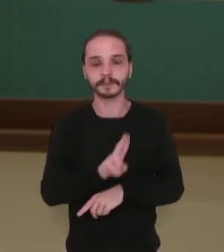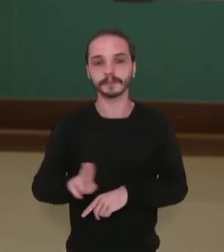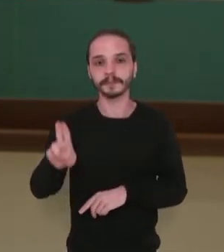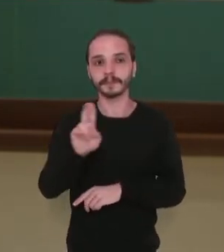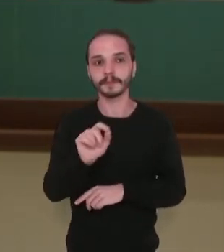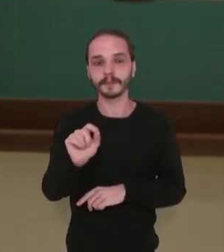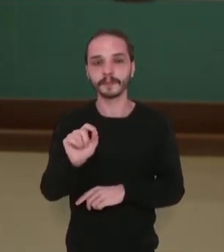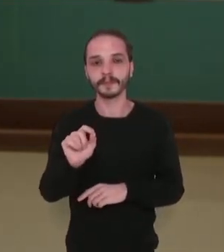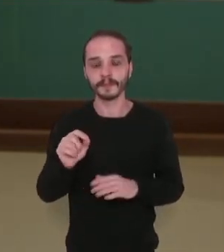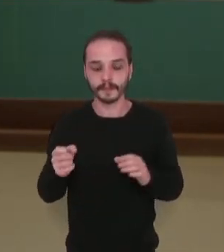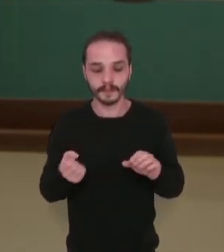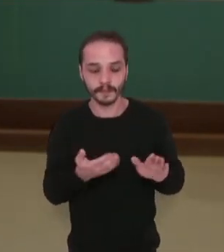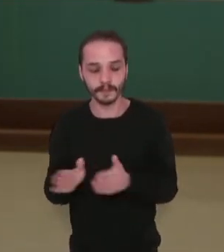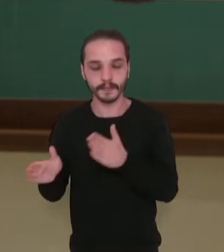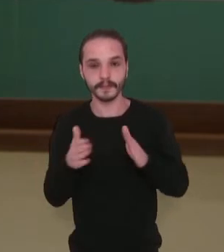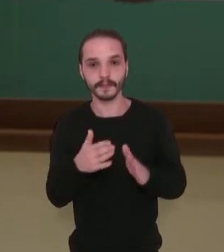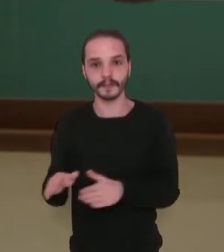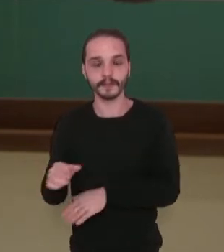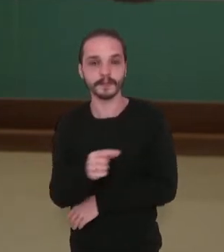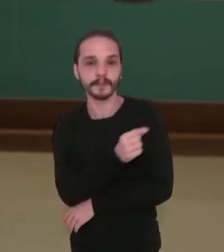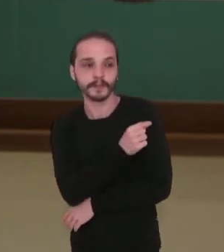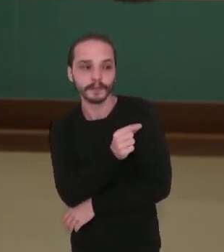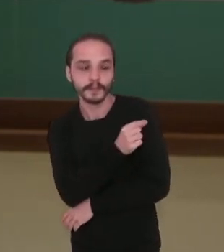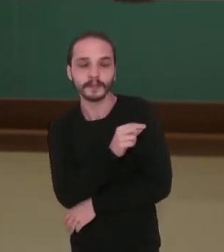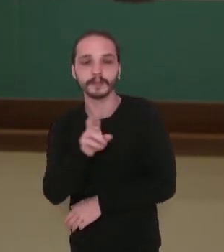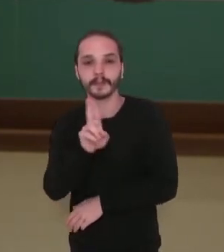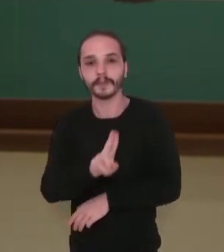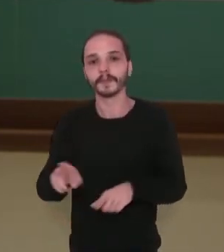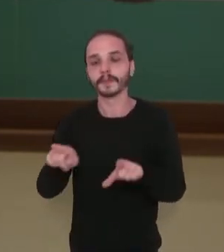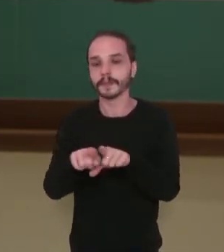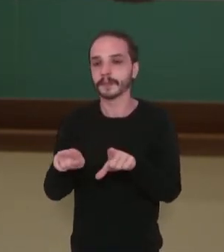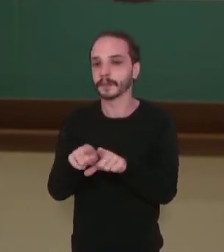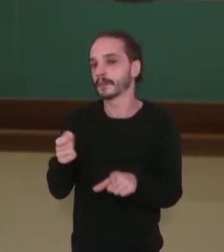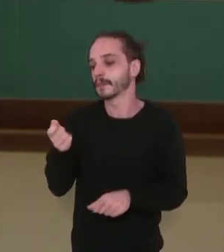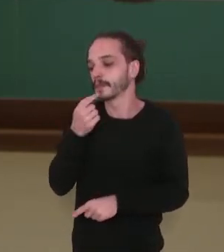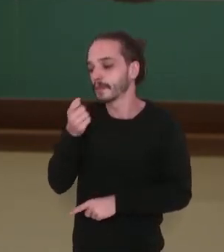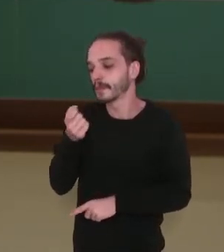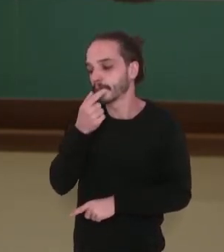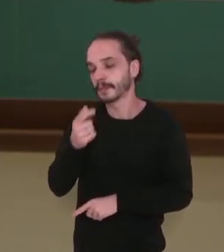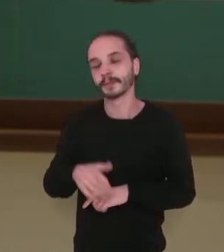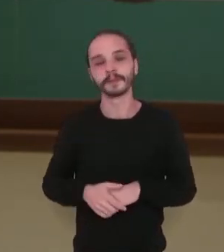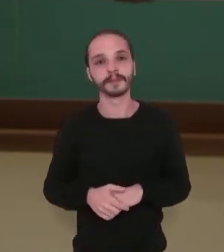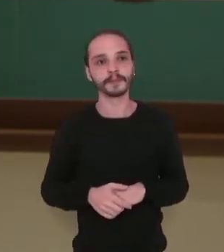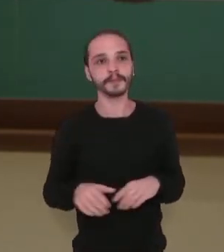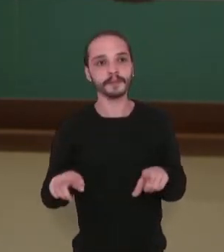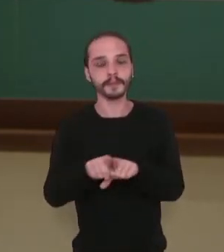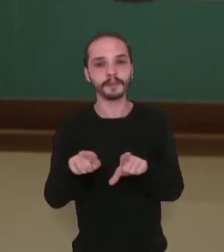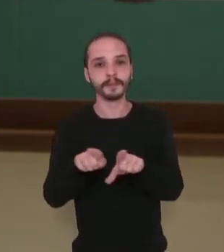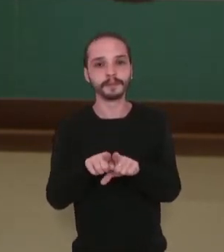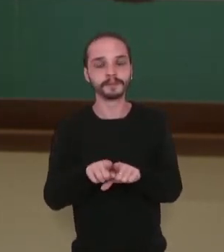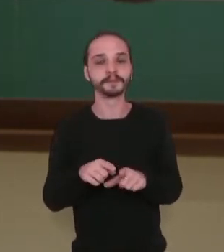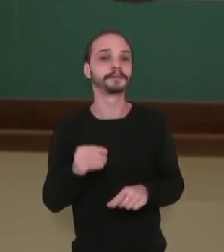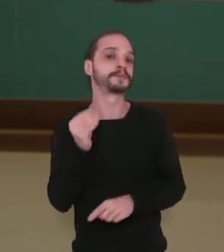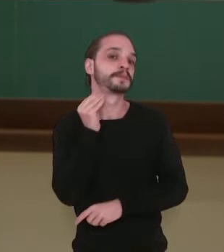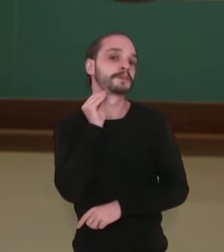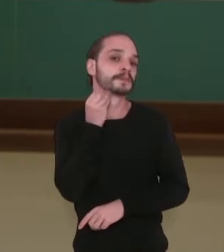vacina, também são utilizadas ali na produção de antibióticos, né? E também de hormônios, insulina.